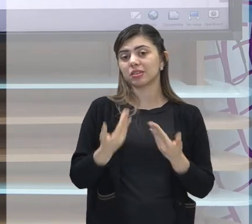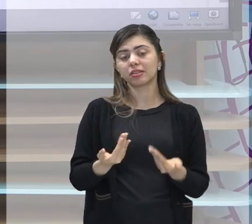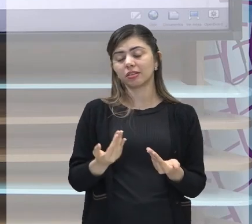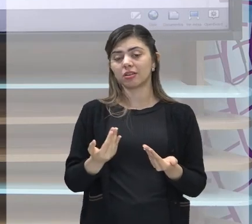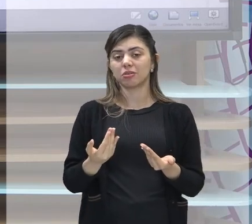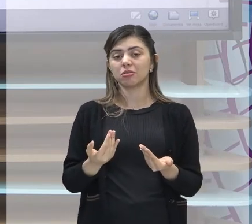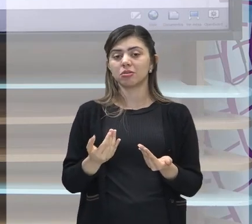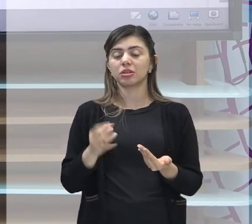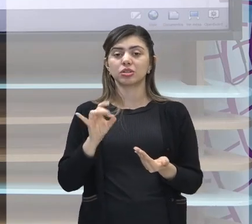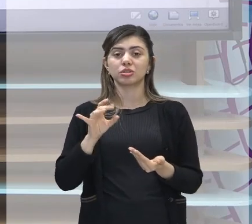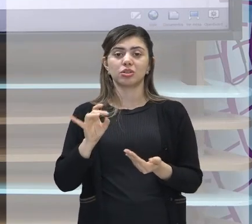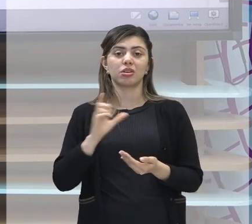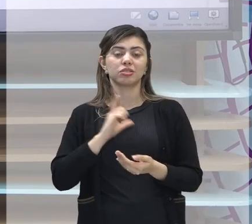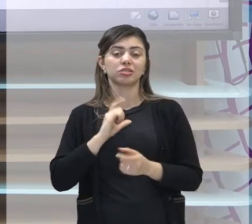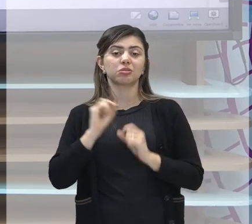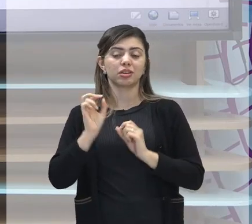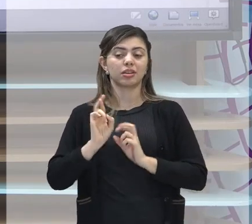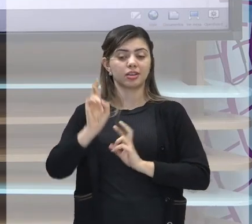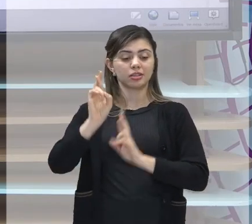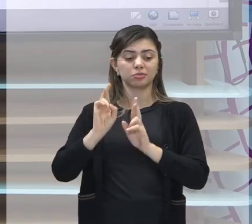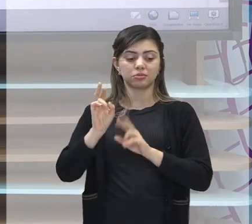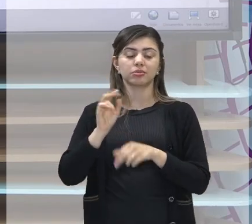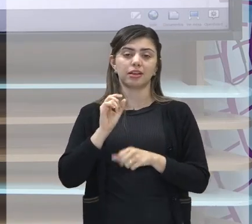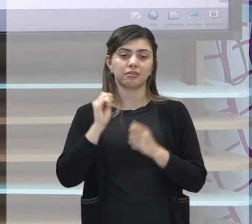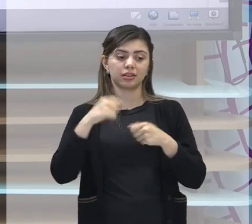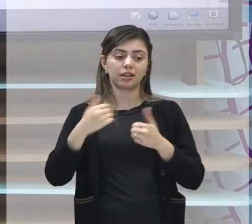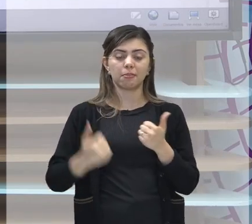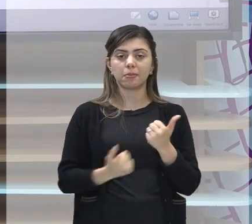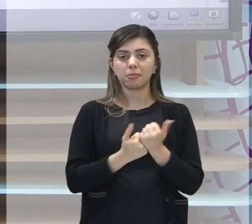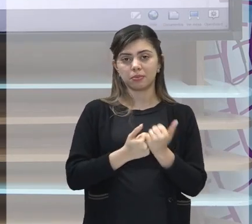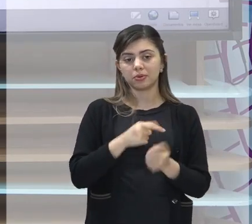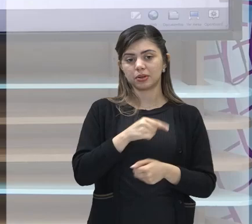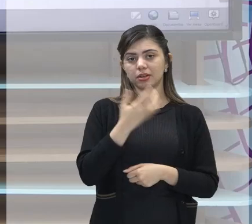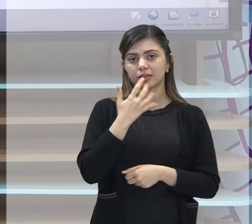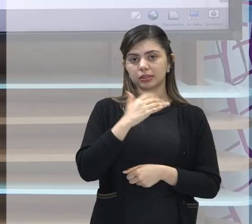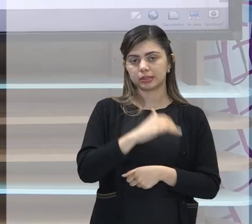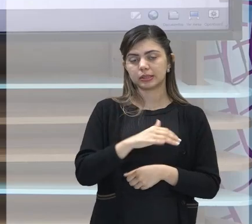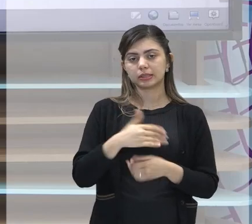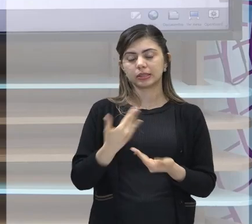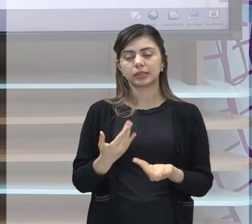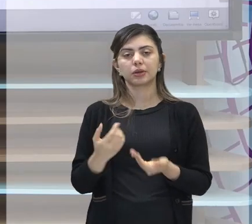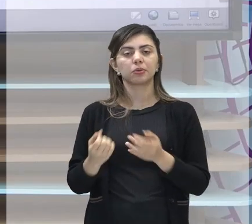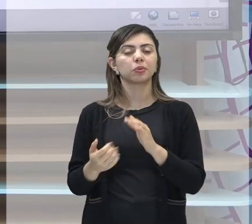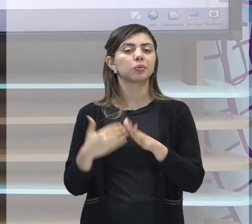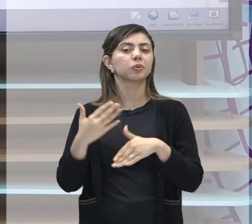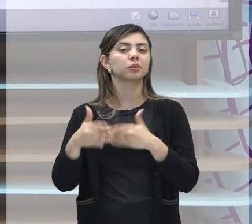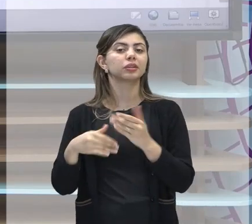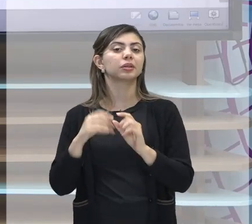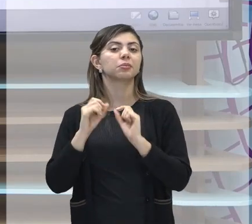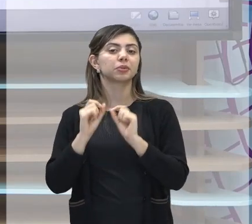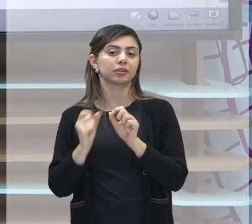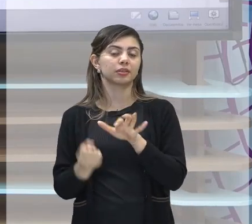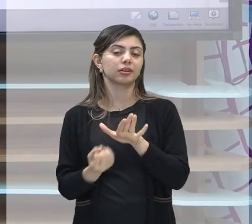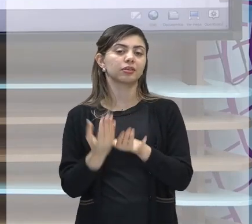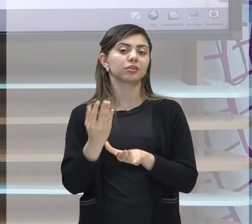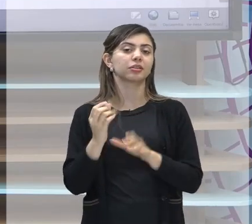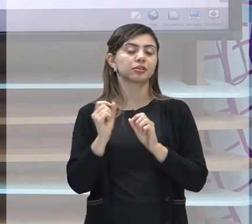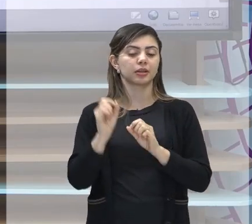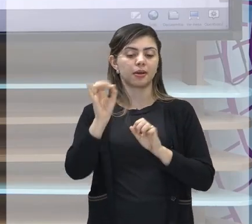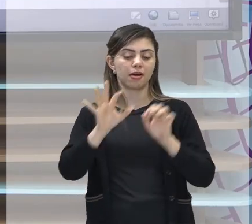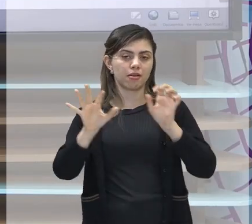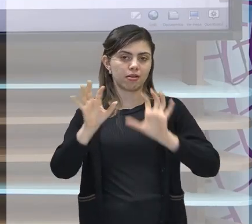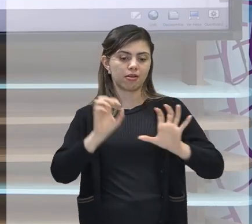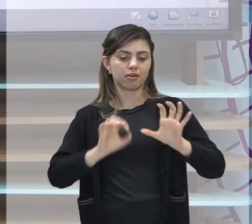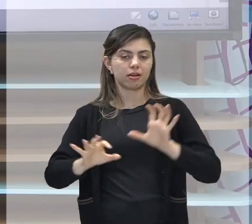apenas regentes, que vai eclodir aquilo que chamamos de revoltas